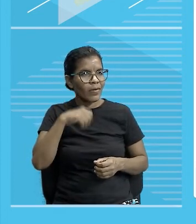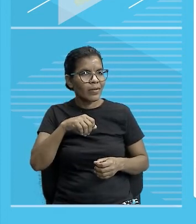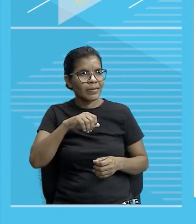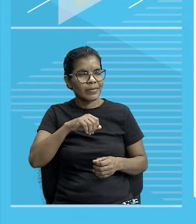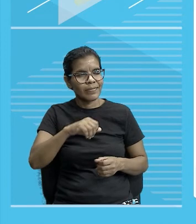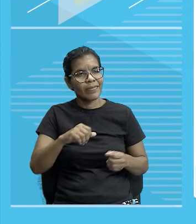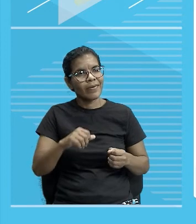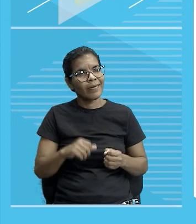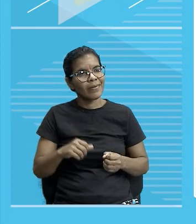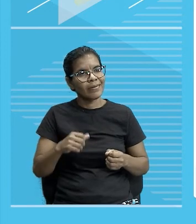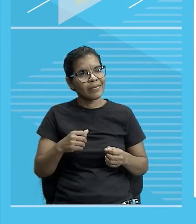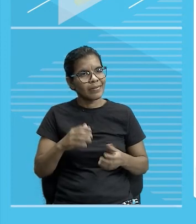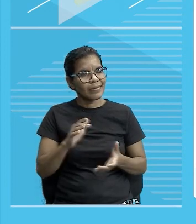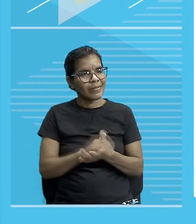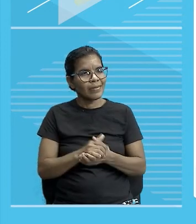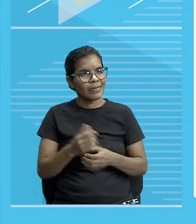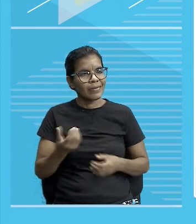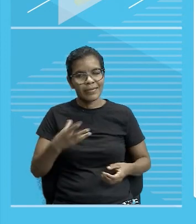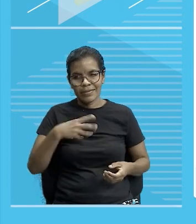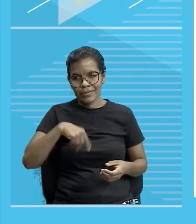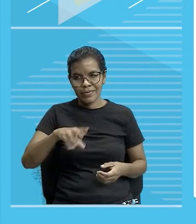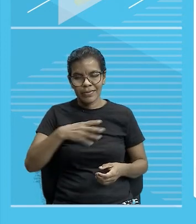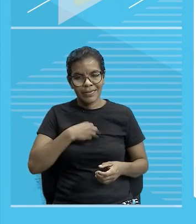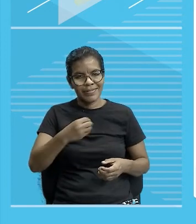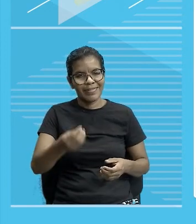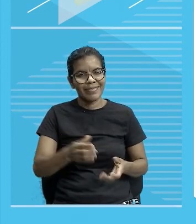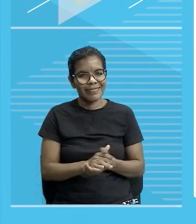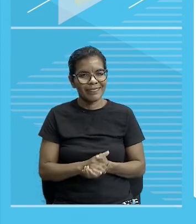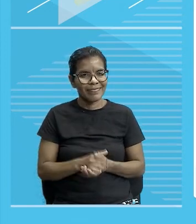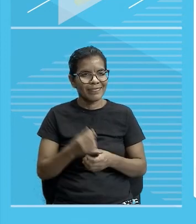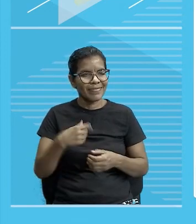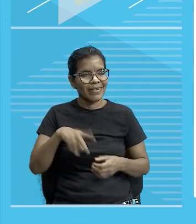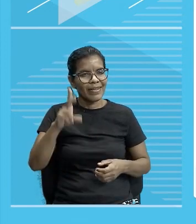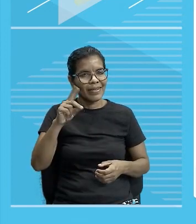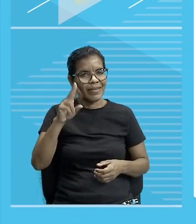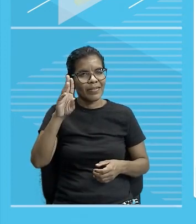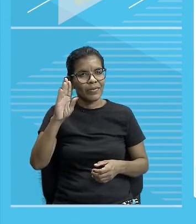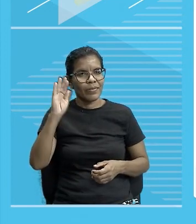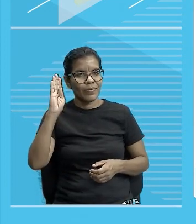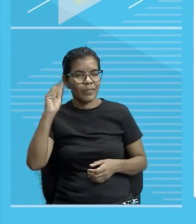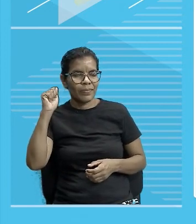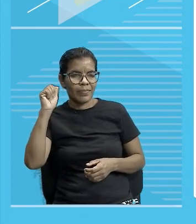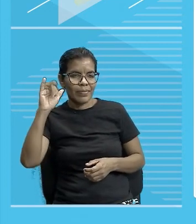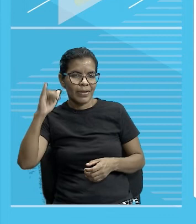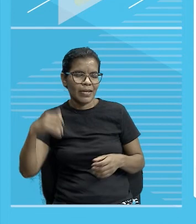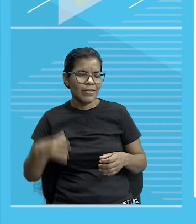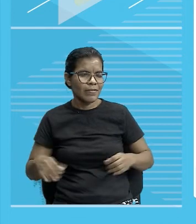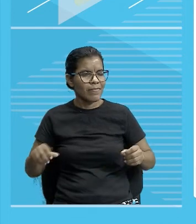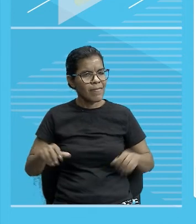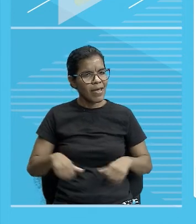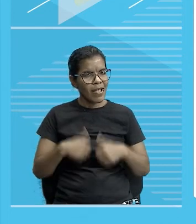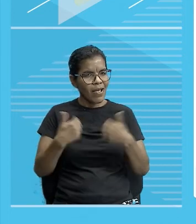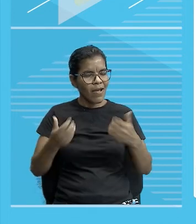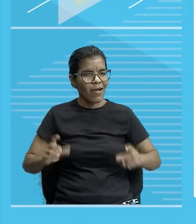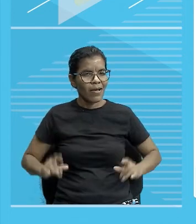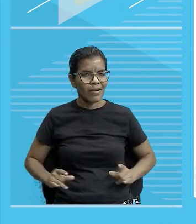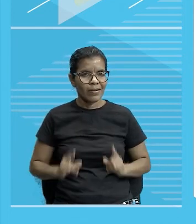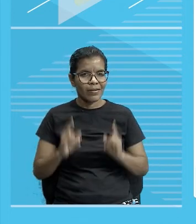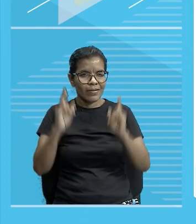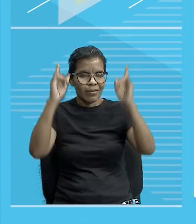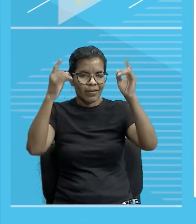pago a gente vai lá os melhores hotéis de frente